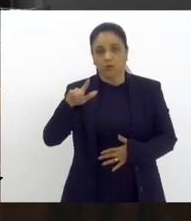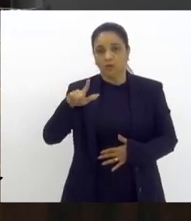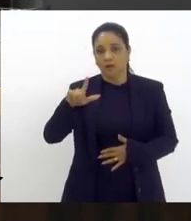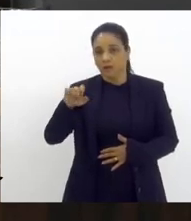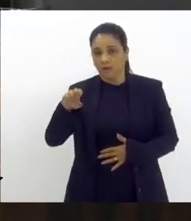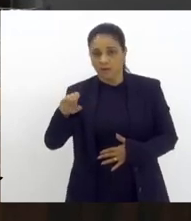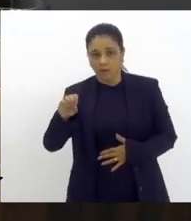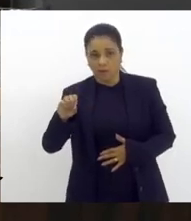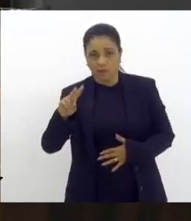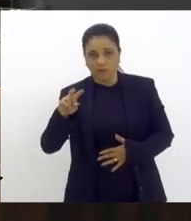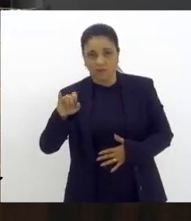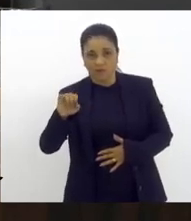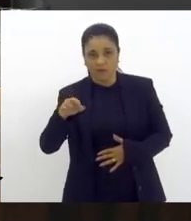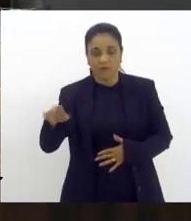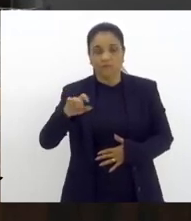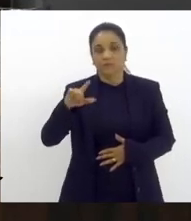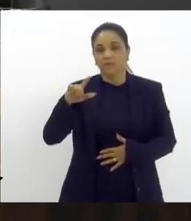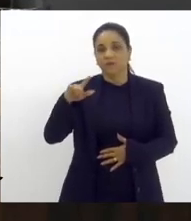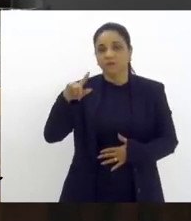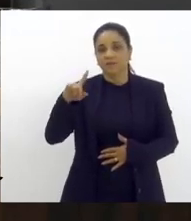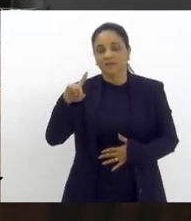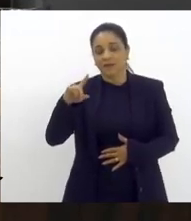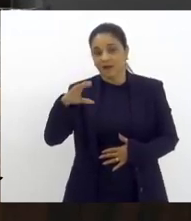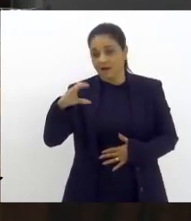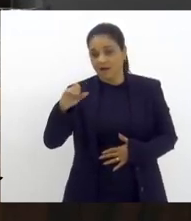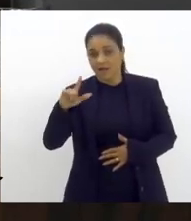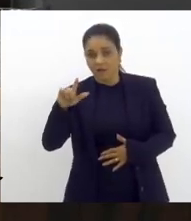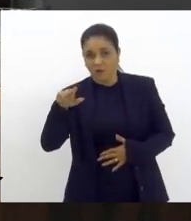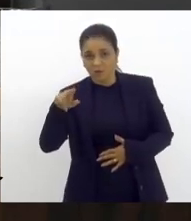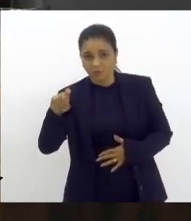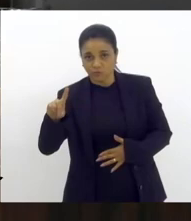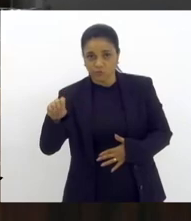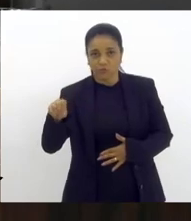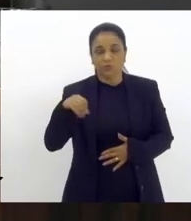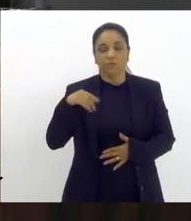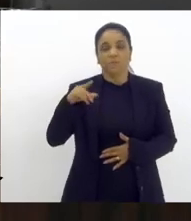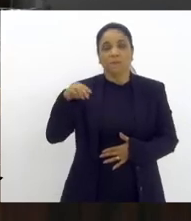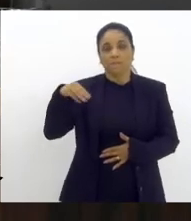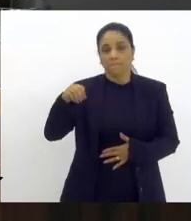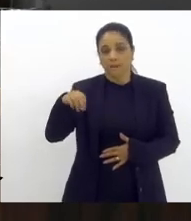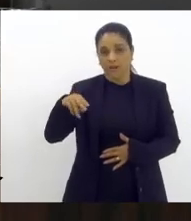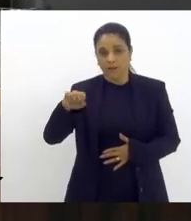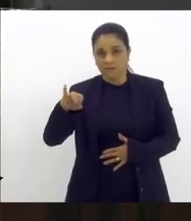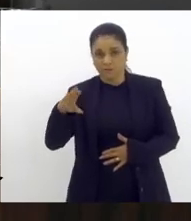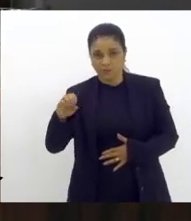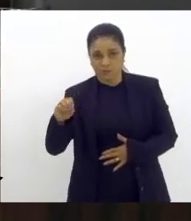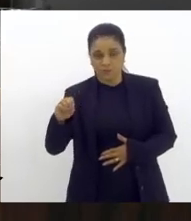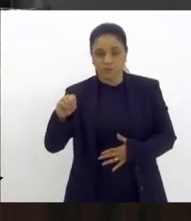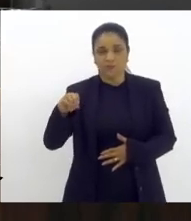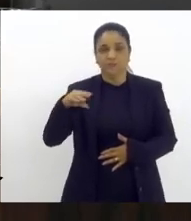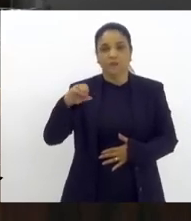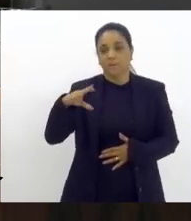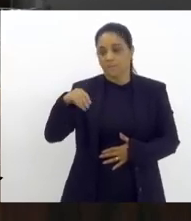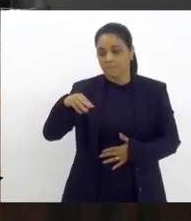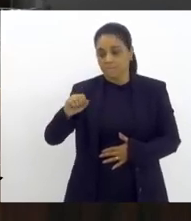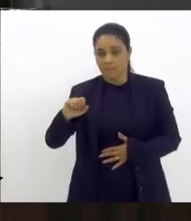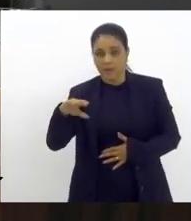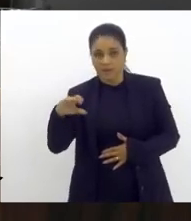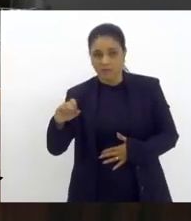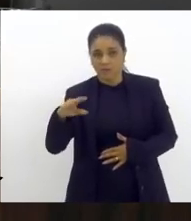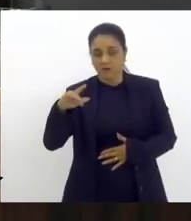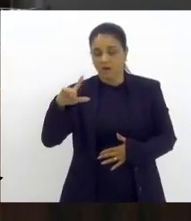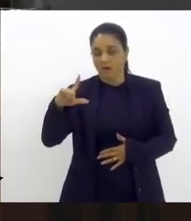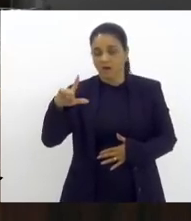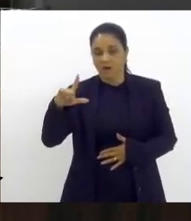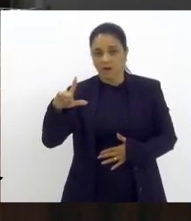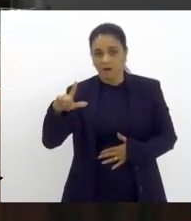Deputado Luiz Cláudio Deputado Marcelo Dino Deputado máscanela Deputado Márcio glauberto deputada